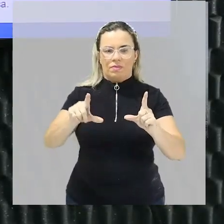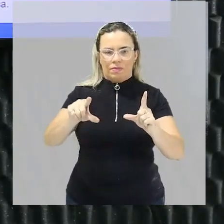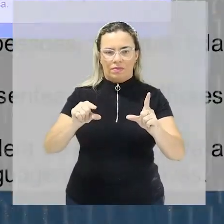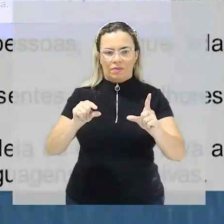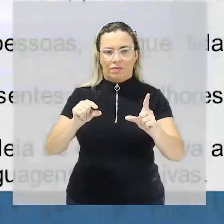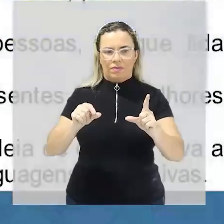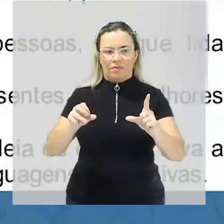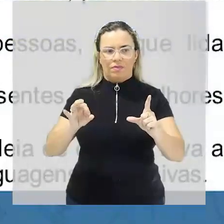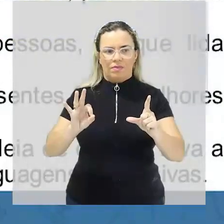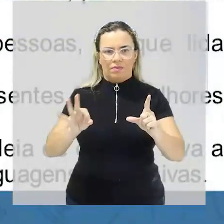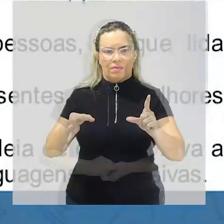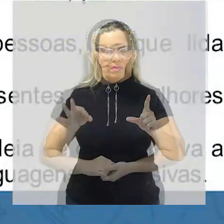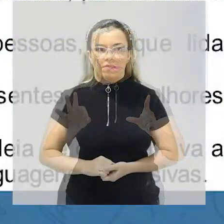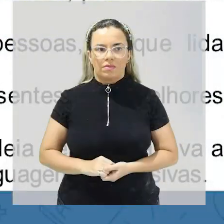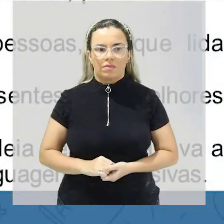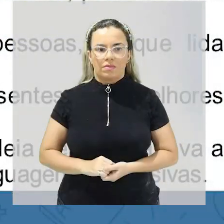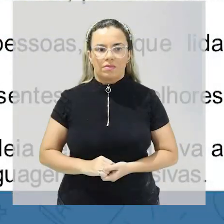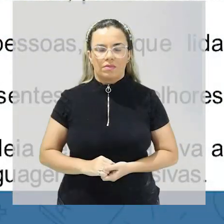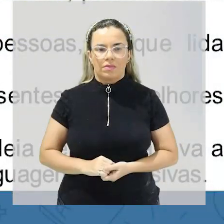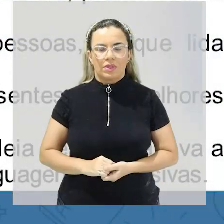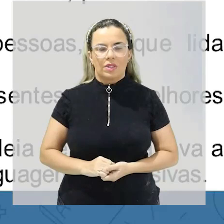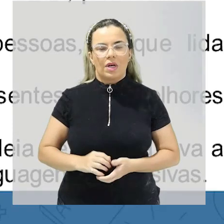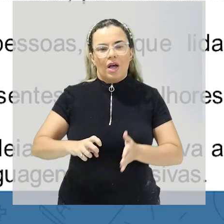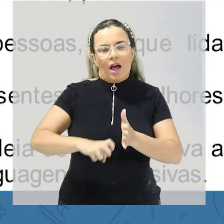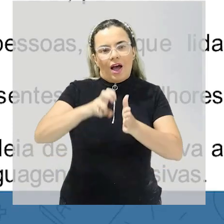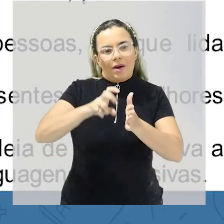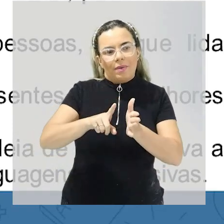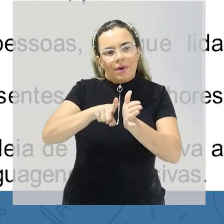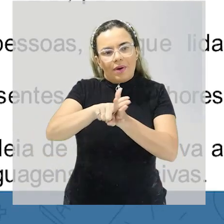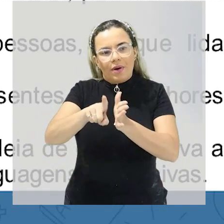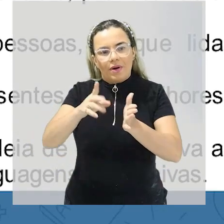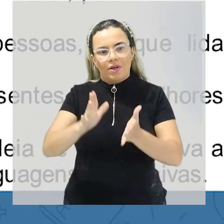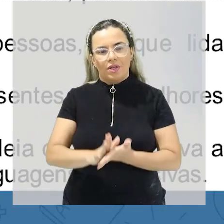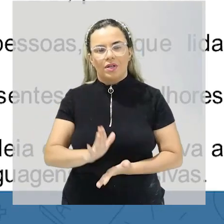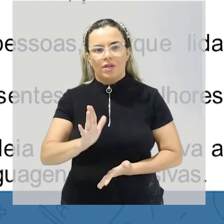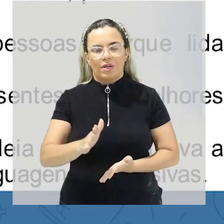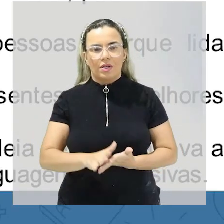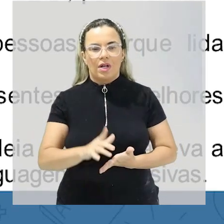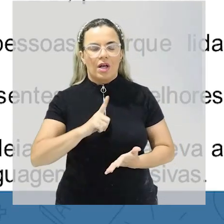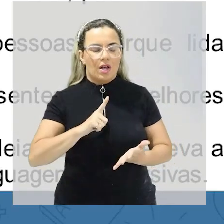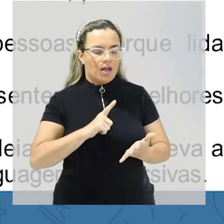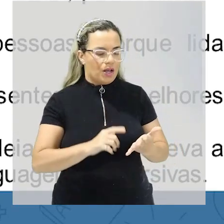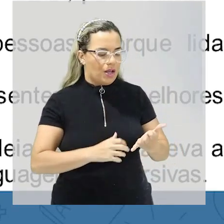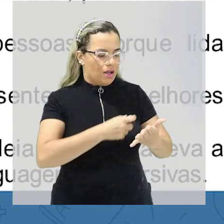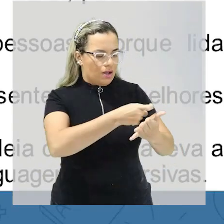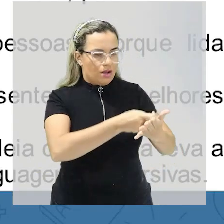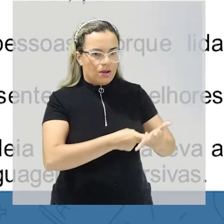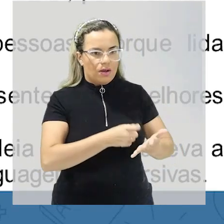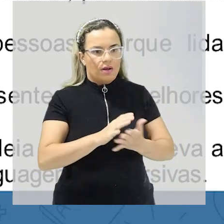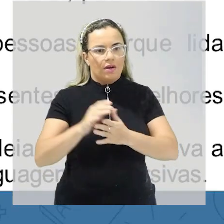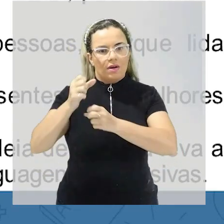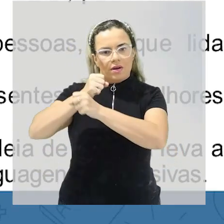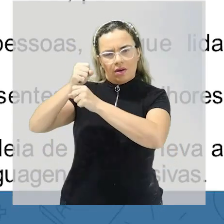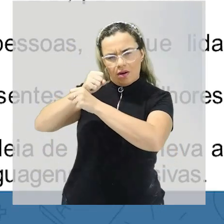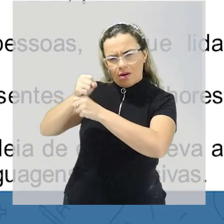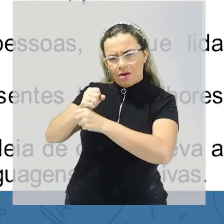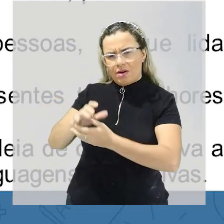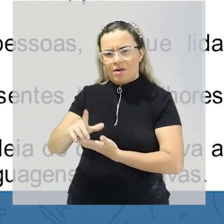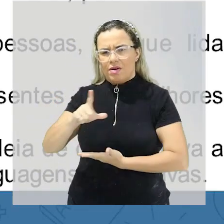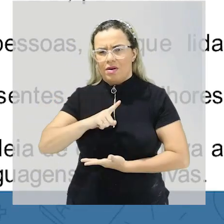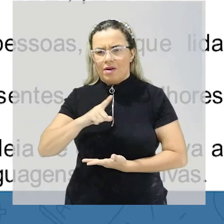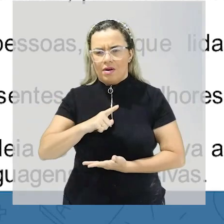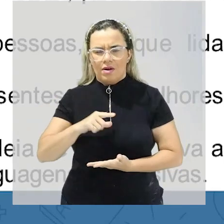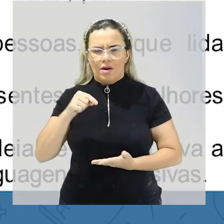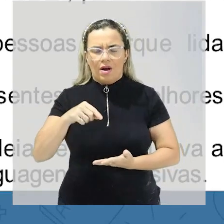B de bola, correto? Na quinta questão, nós temos aqui um texto. Nos últimos anos, observa-se a presença considerável de